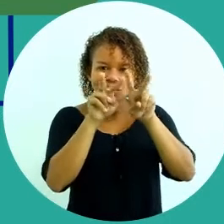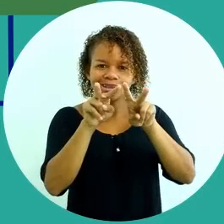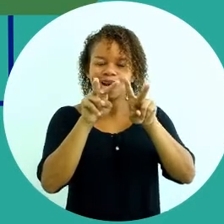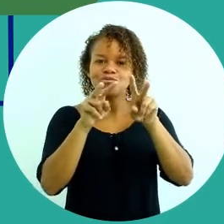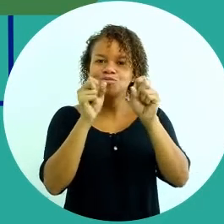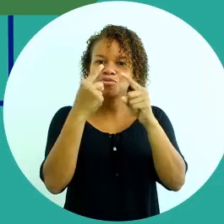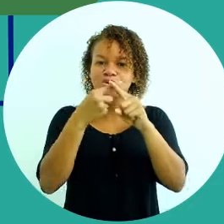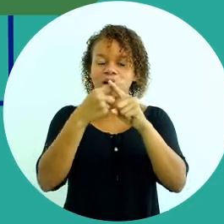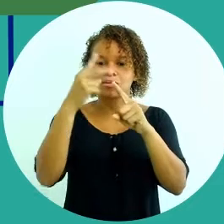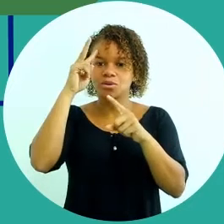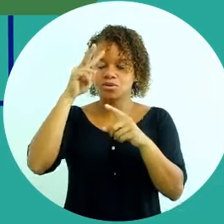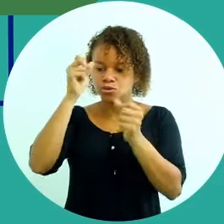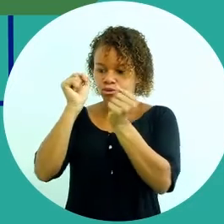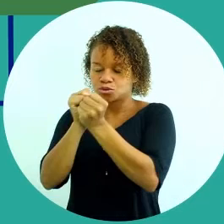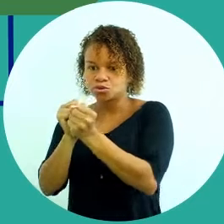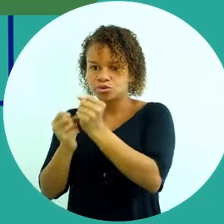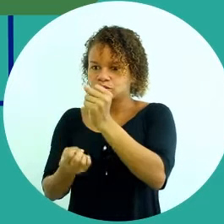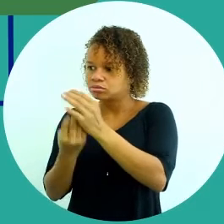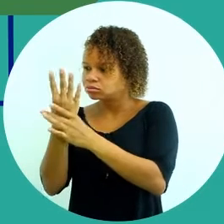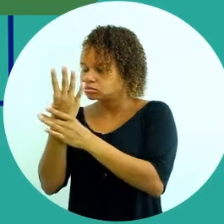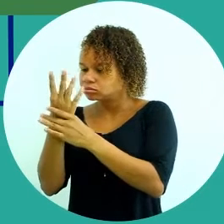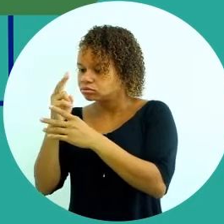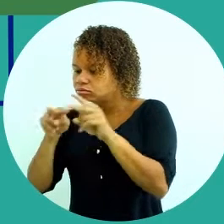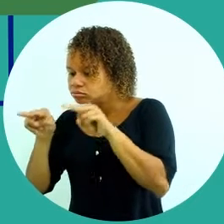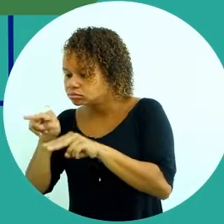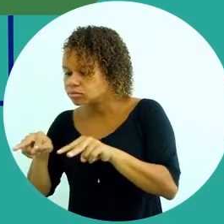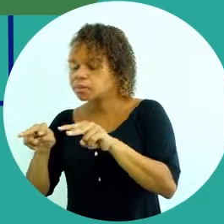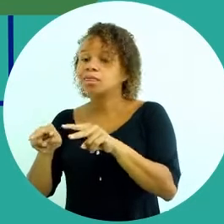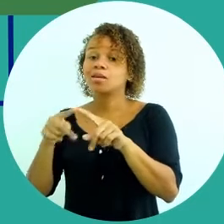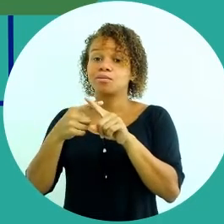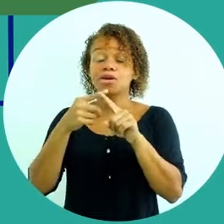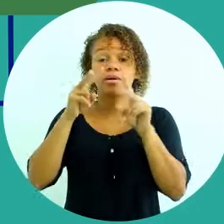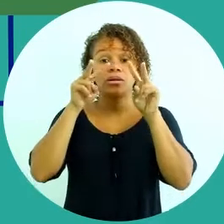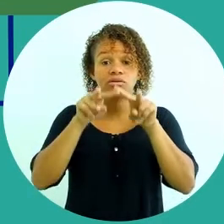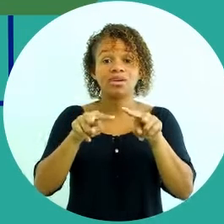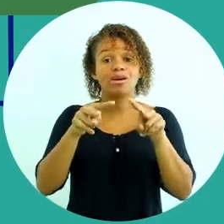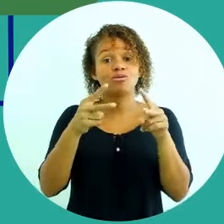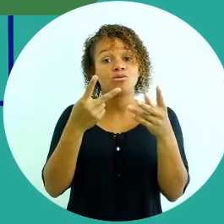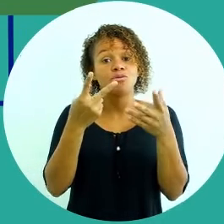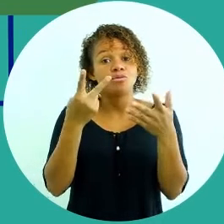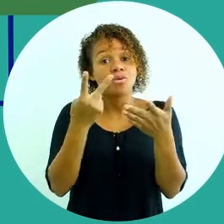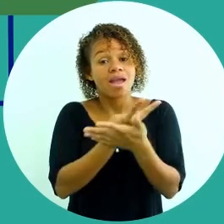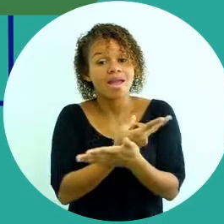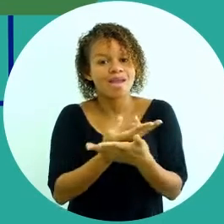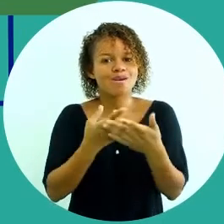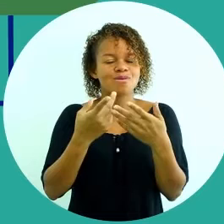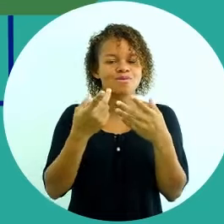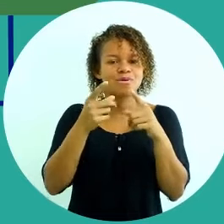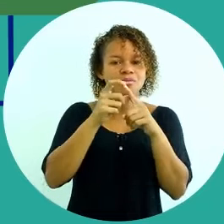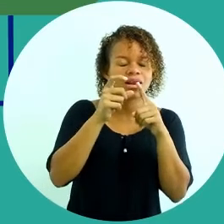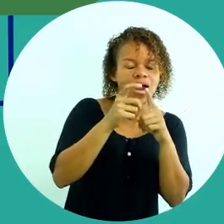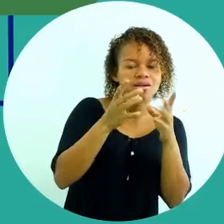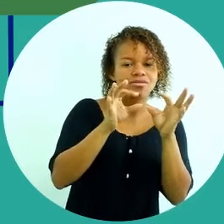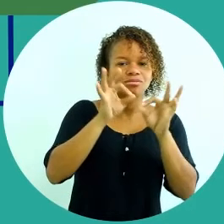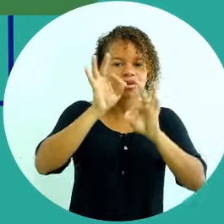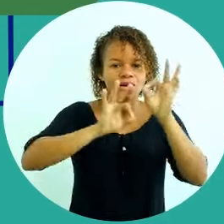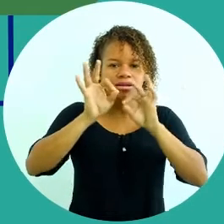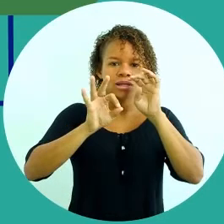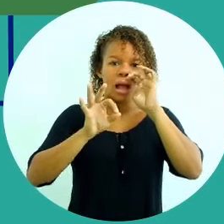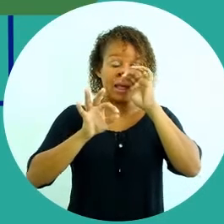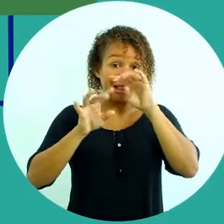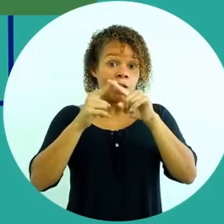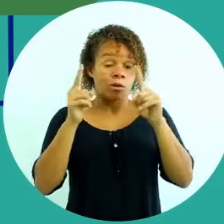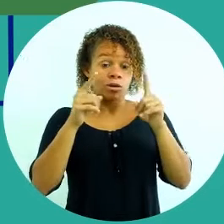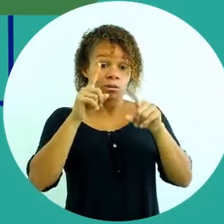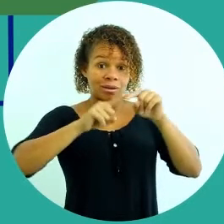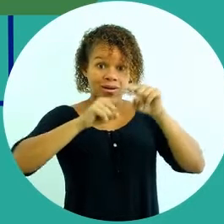quem está produzindo, que pode levar a uma reedição do material e, quando o material está finalizado, a